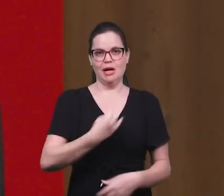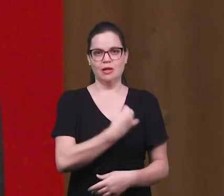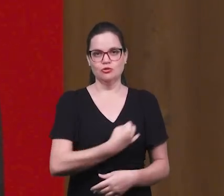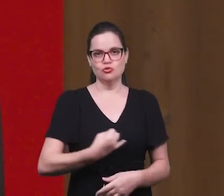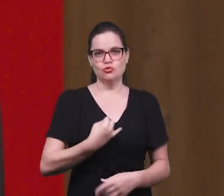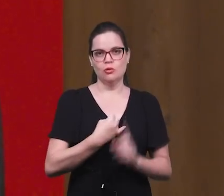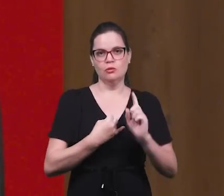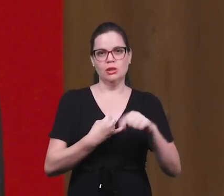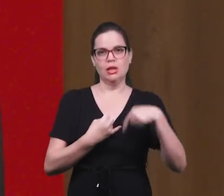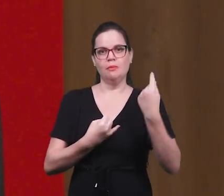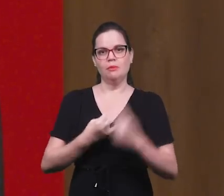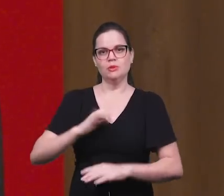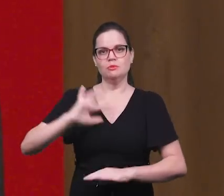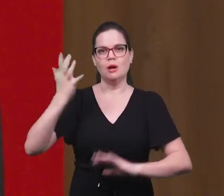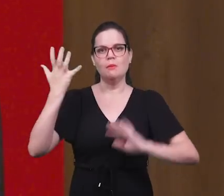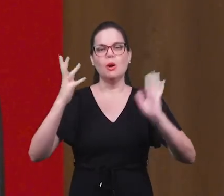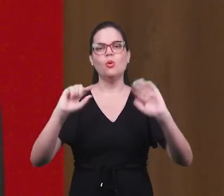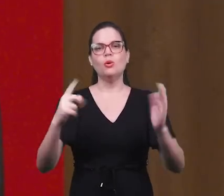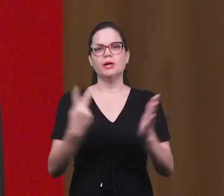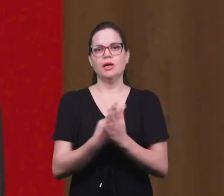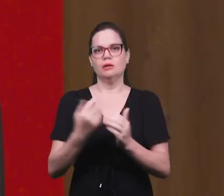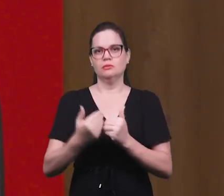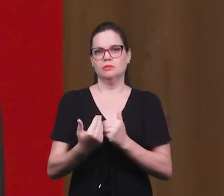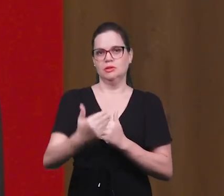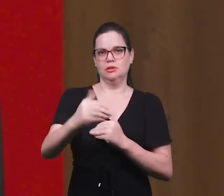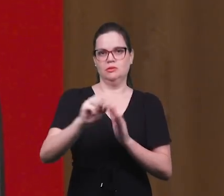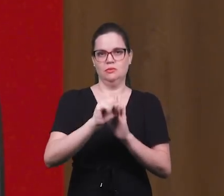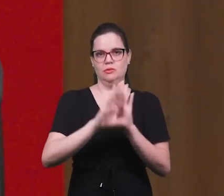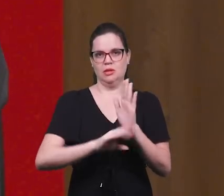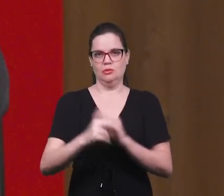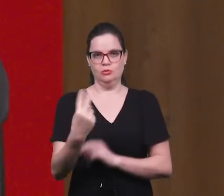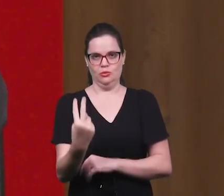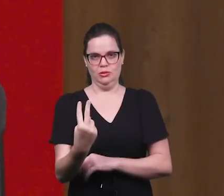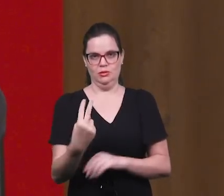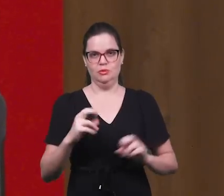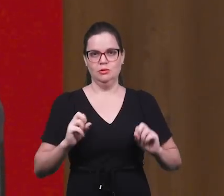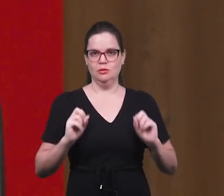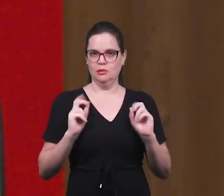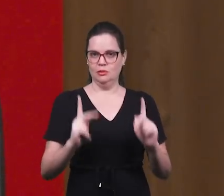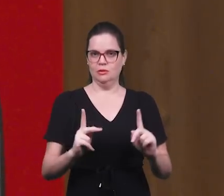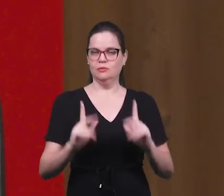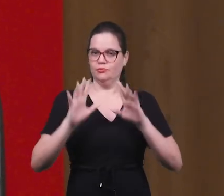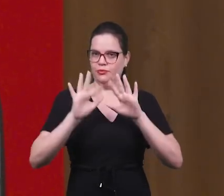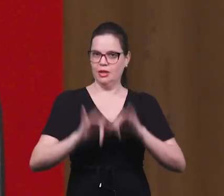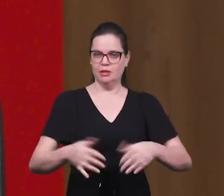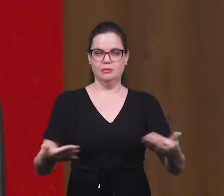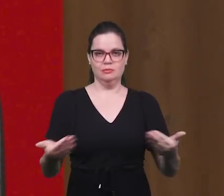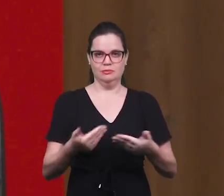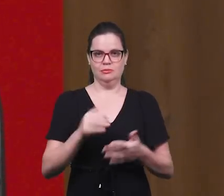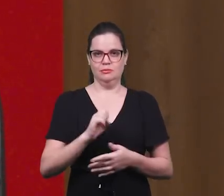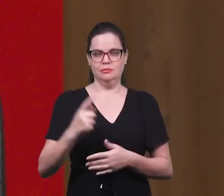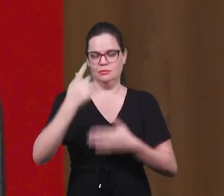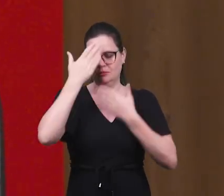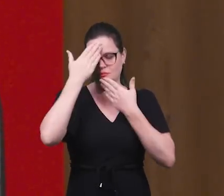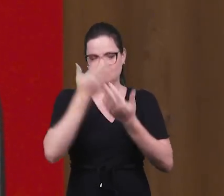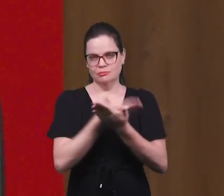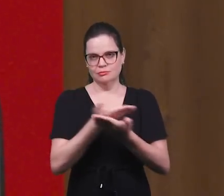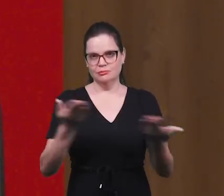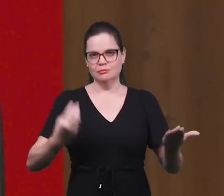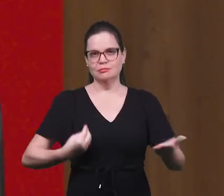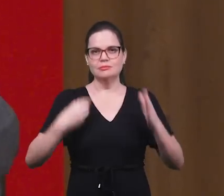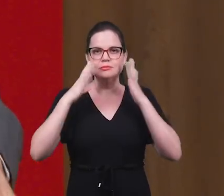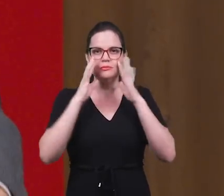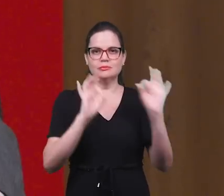que aconteceram a partir do segundo século. Nós encerramos aqui mais esse episódio agradecendo a presença